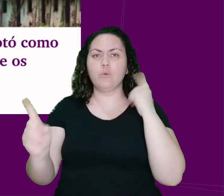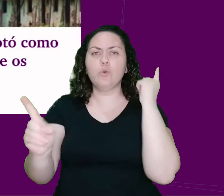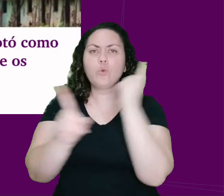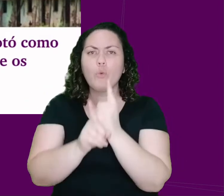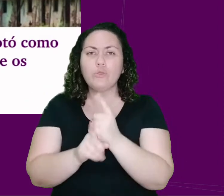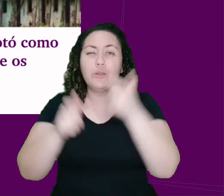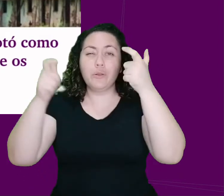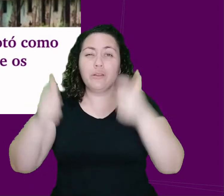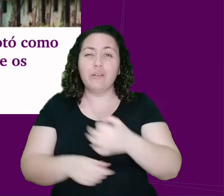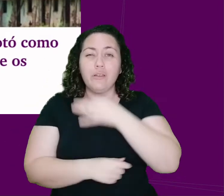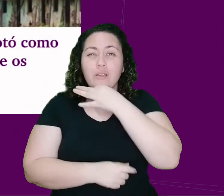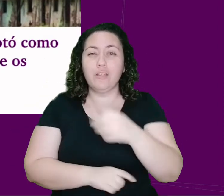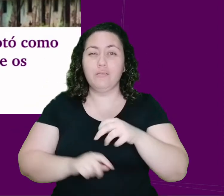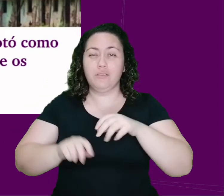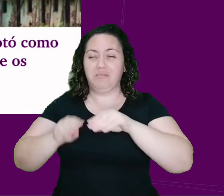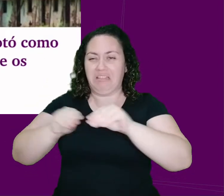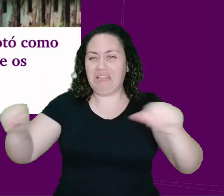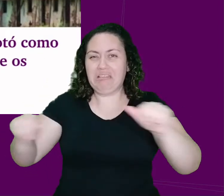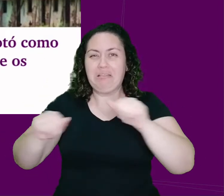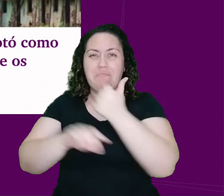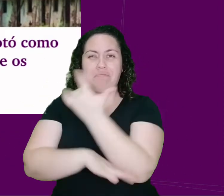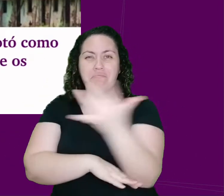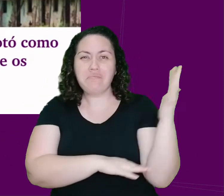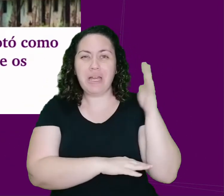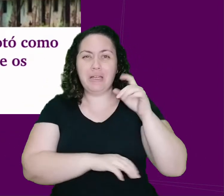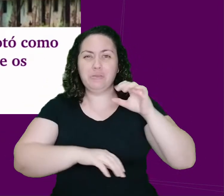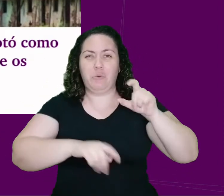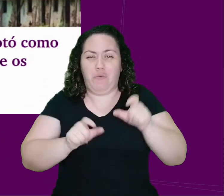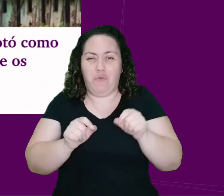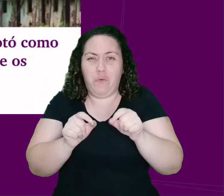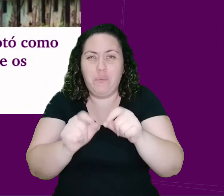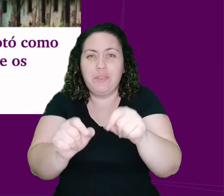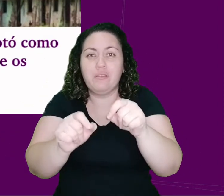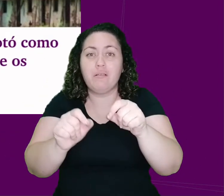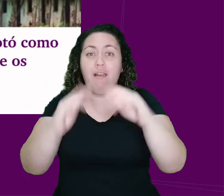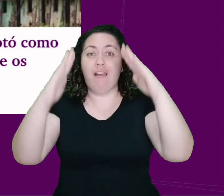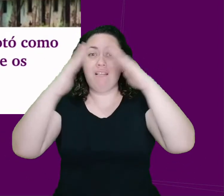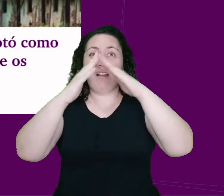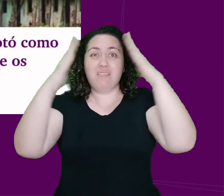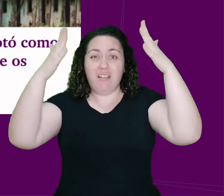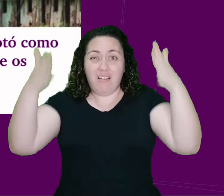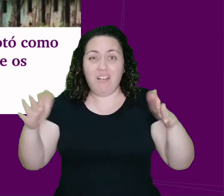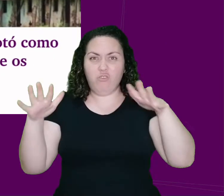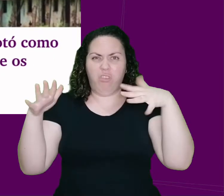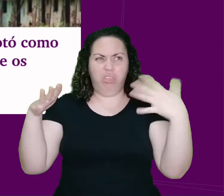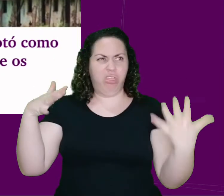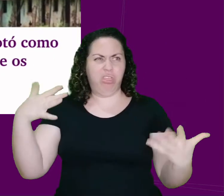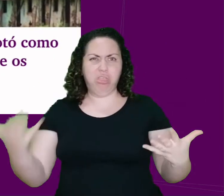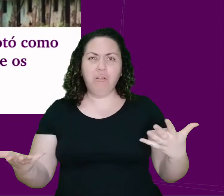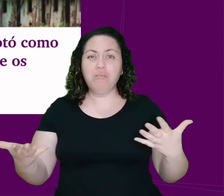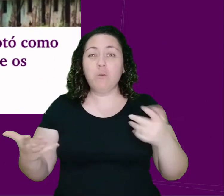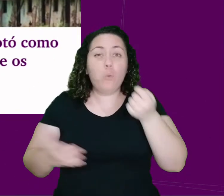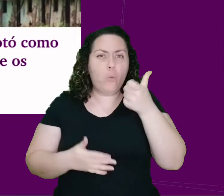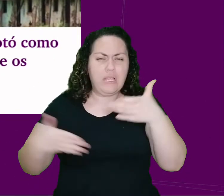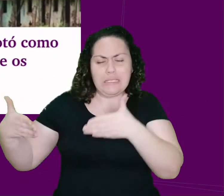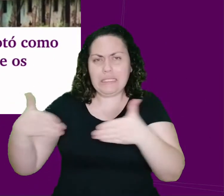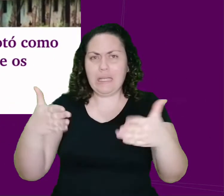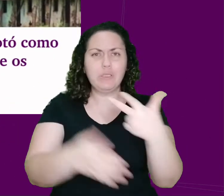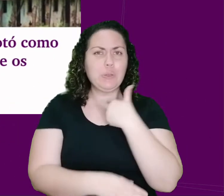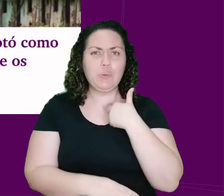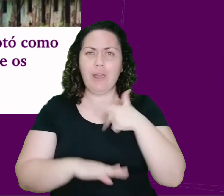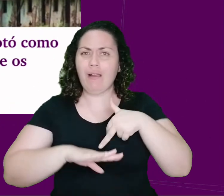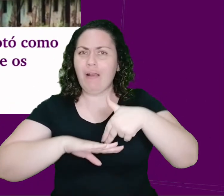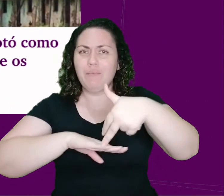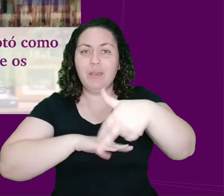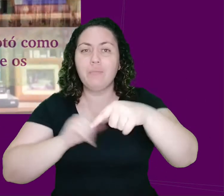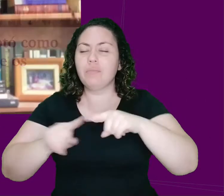lama e potó como os diabos. A casa grande tinha paredes caídas e os caminhos estavam quase intransitáveis. Mas que